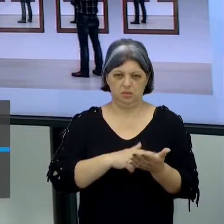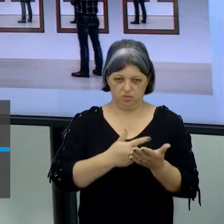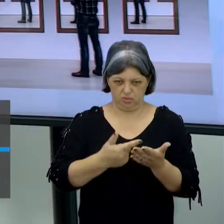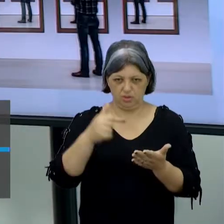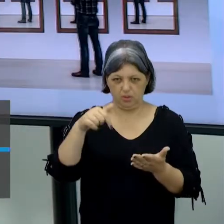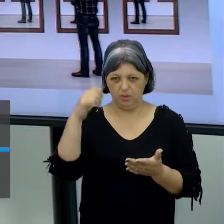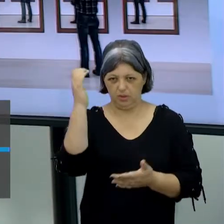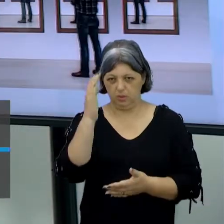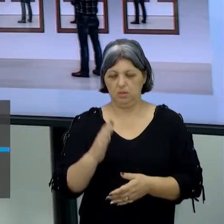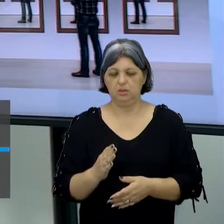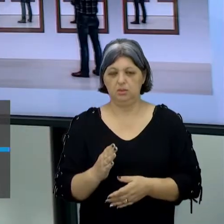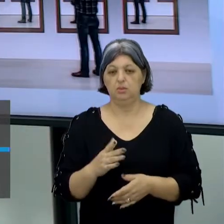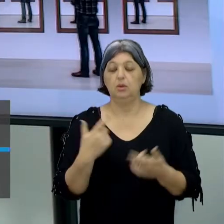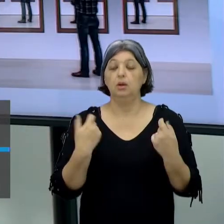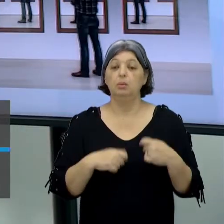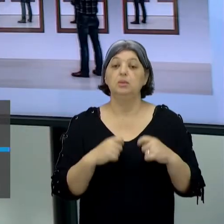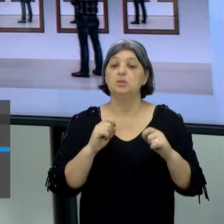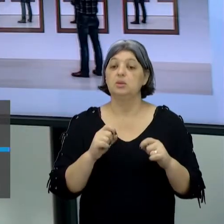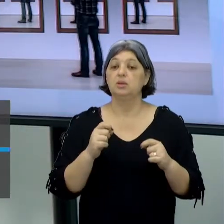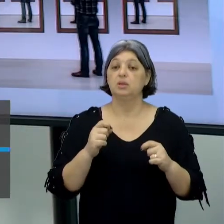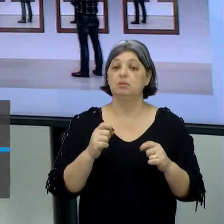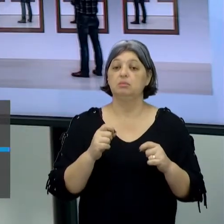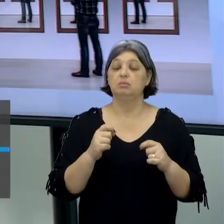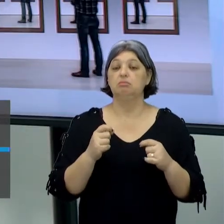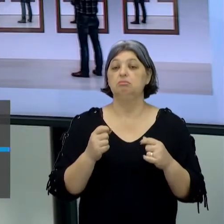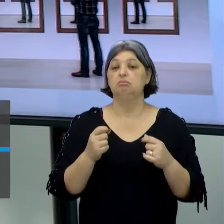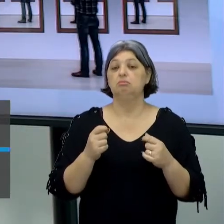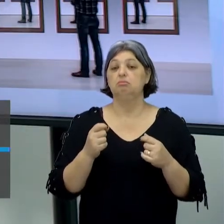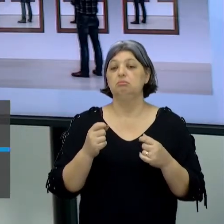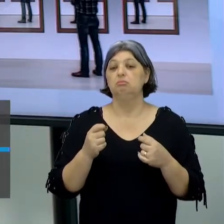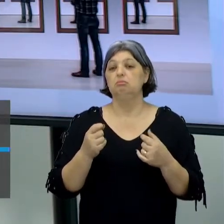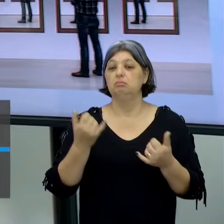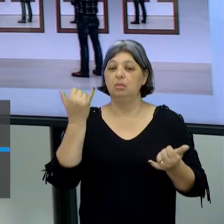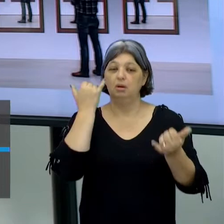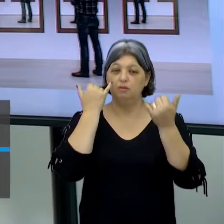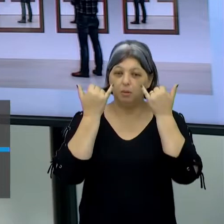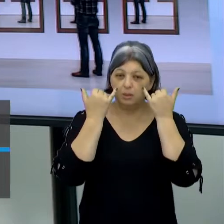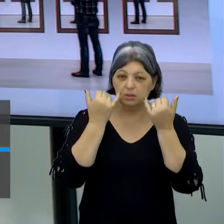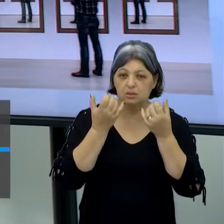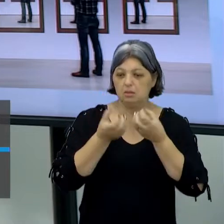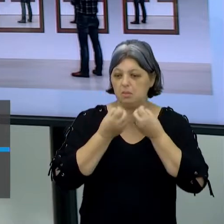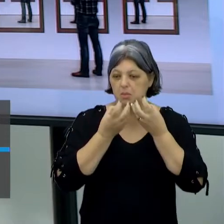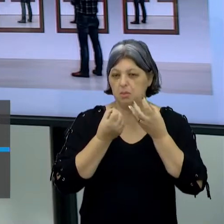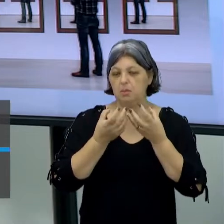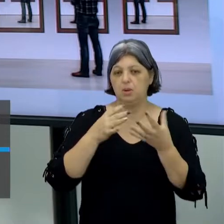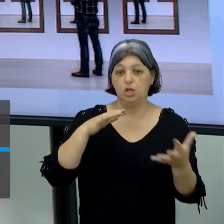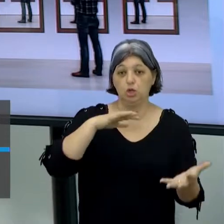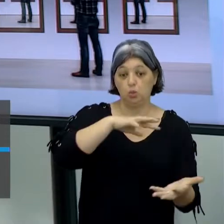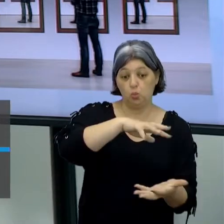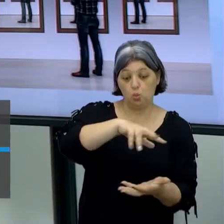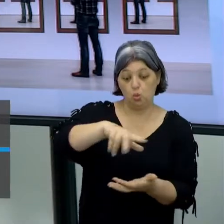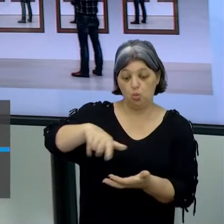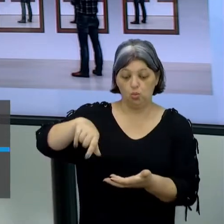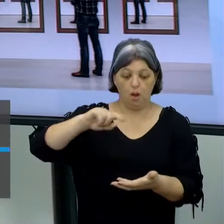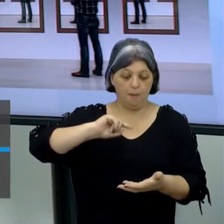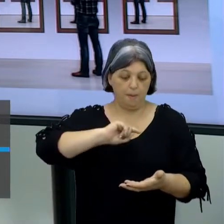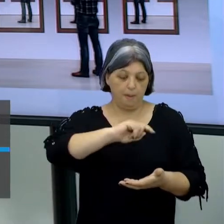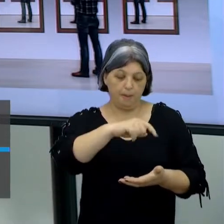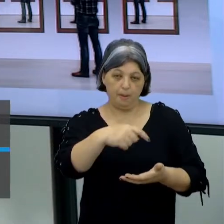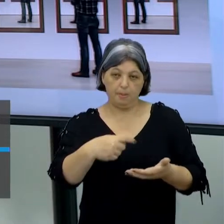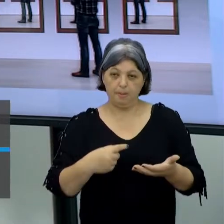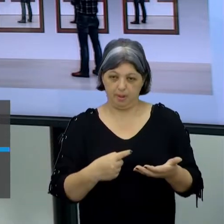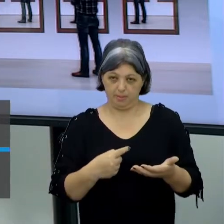Brasil, ele precisa se informar com notícias do mundo inteiro. Então,